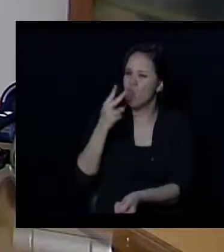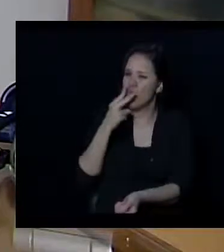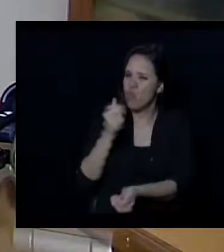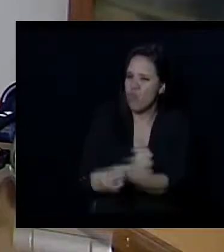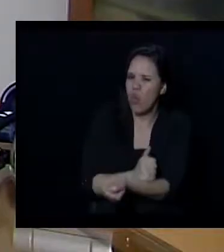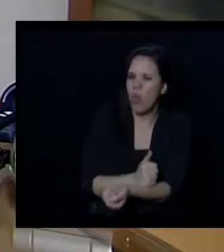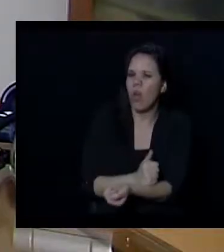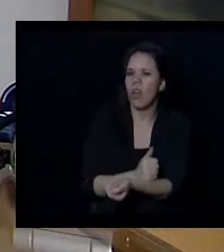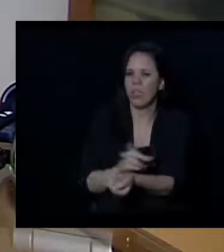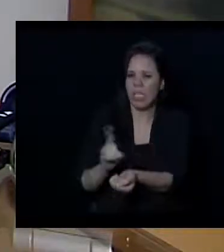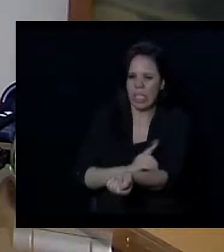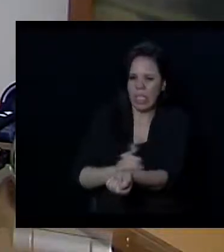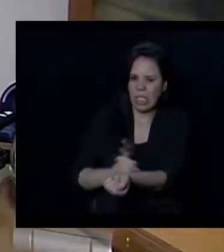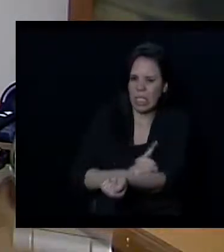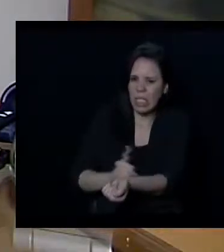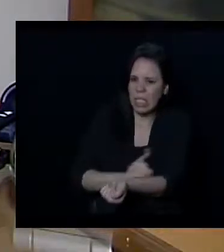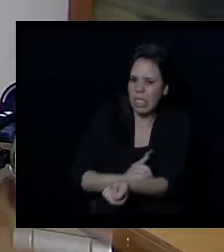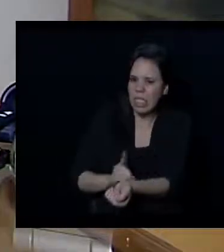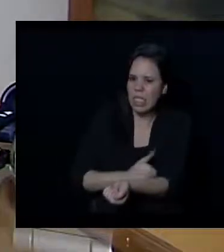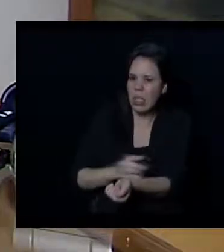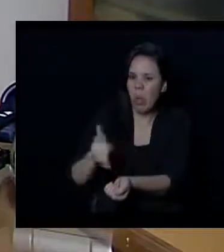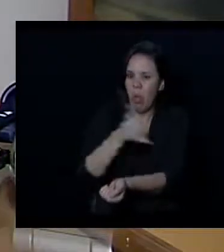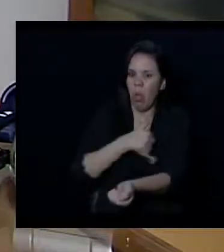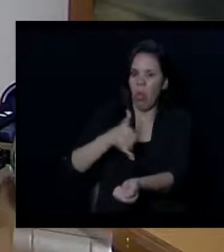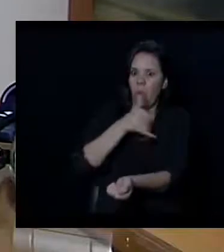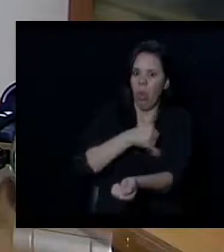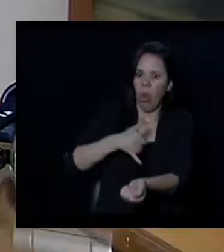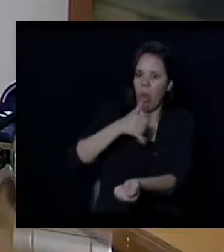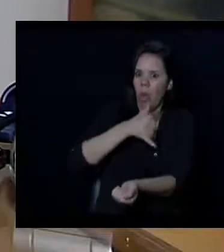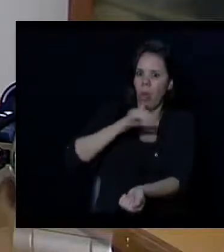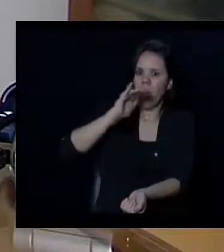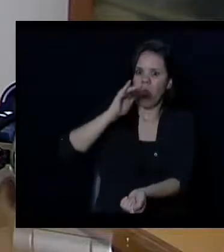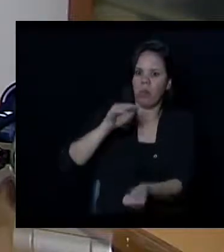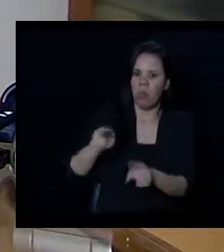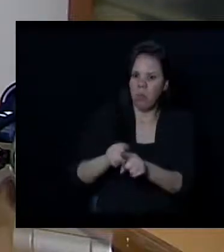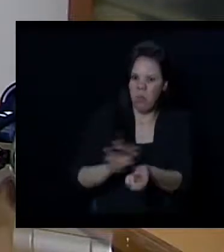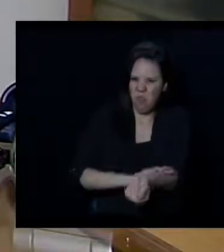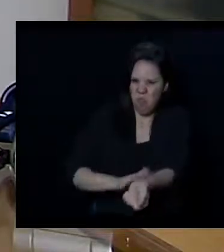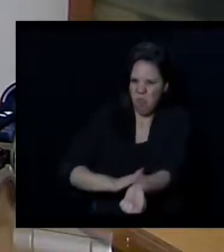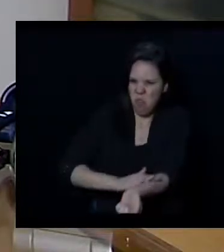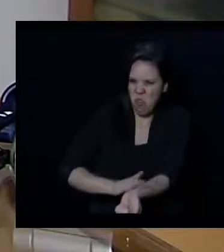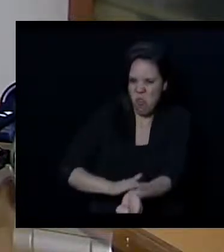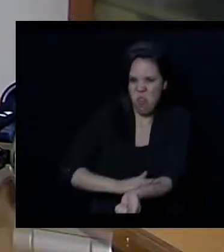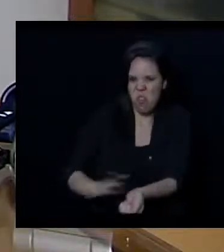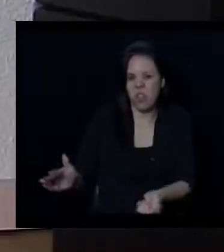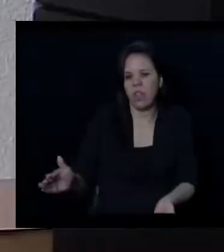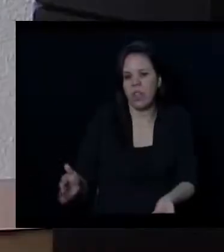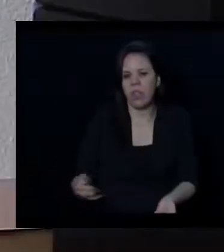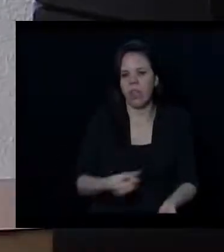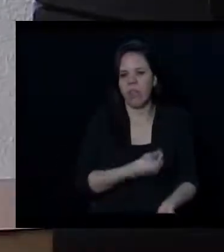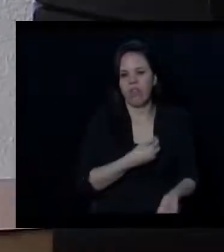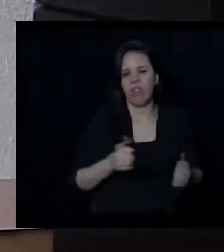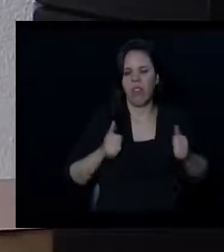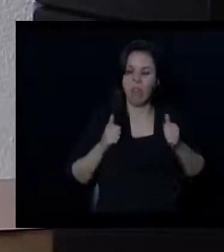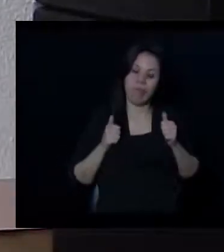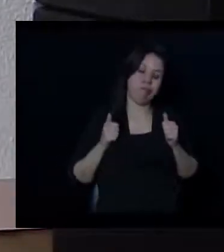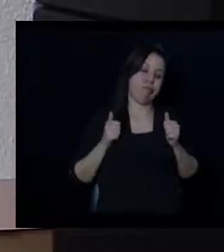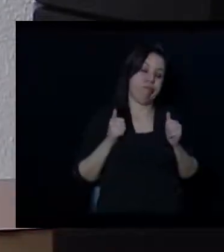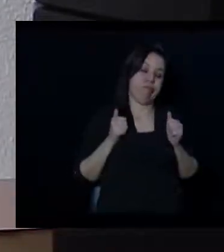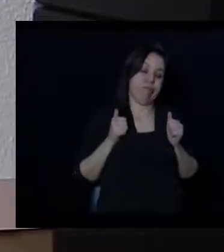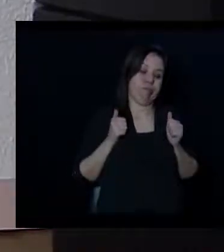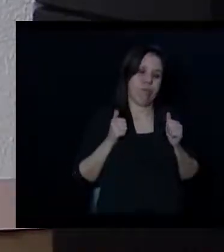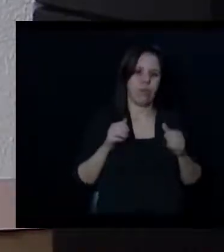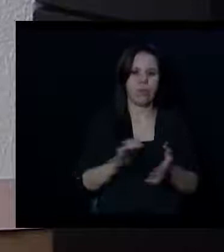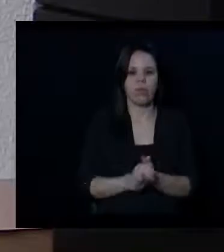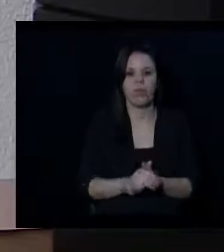o diabetes, presença de colesterol alterado, estresse e vida sedentária. Dos atendimentos que são agendados